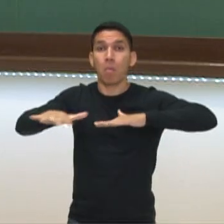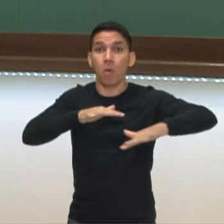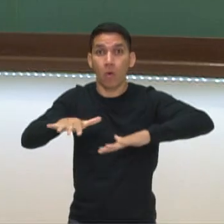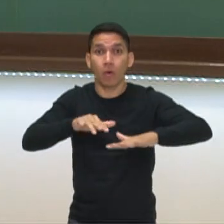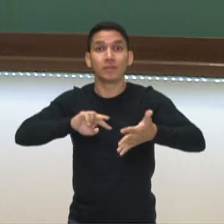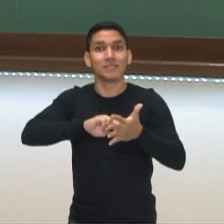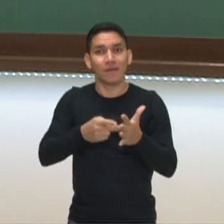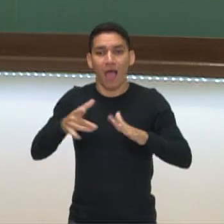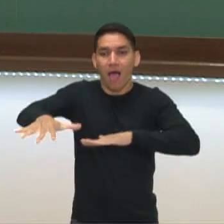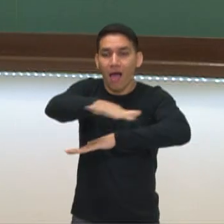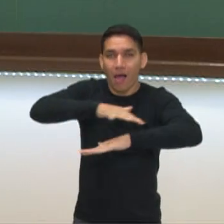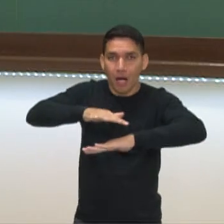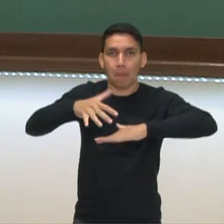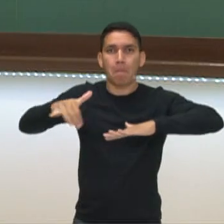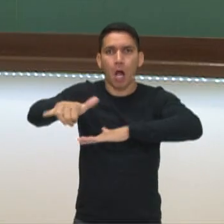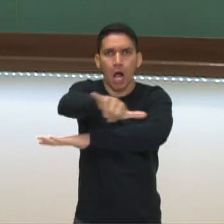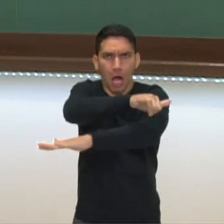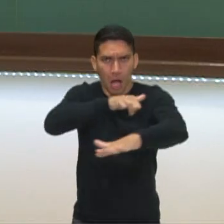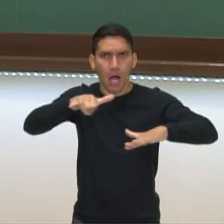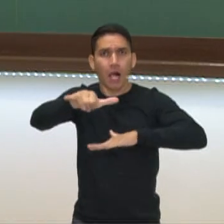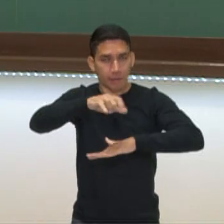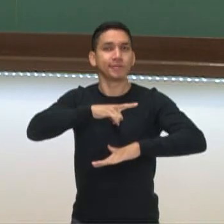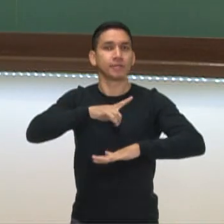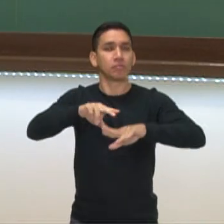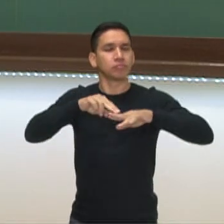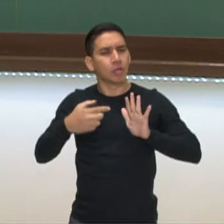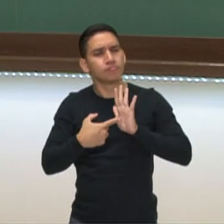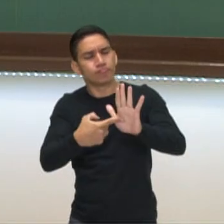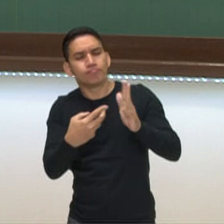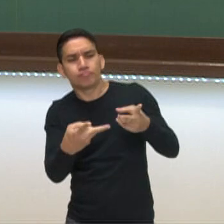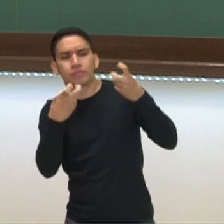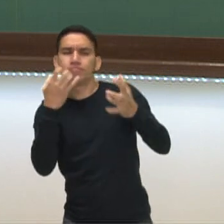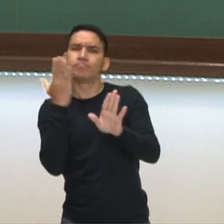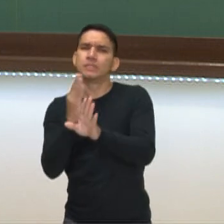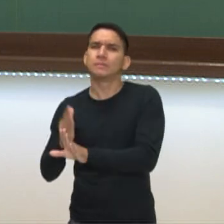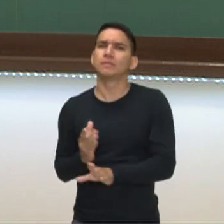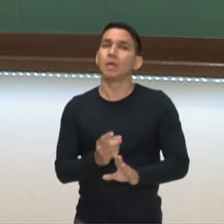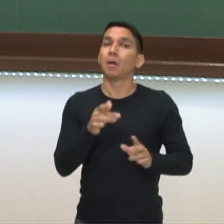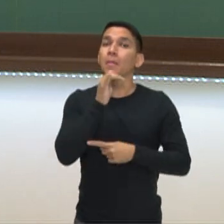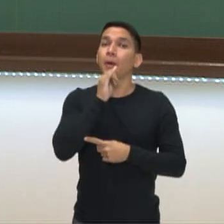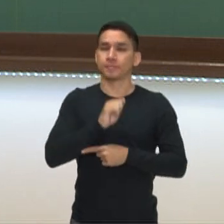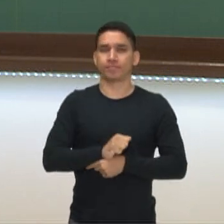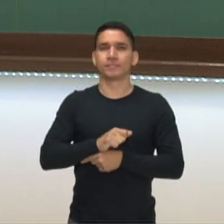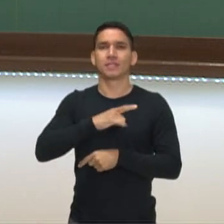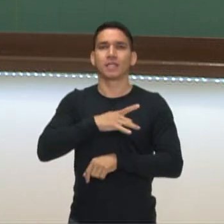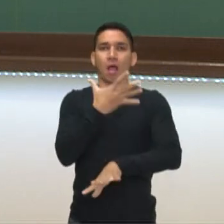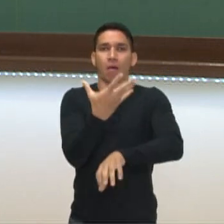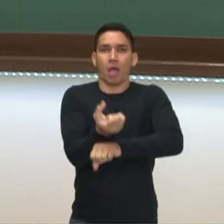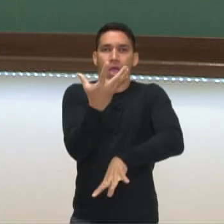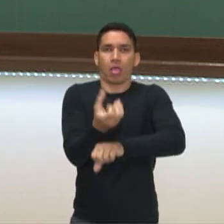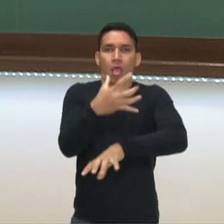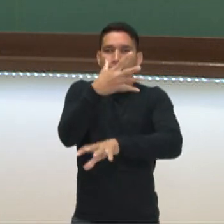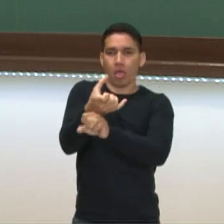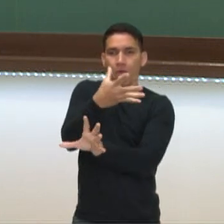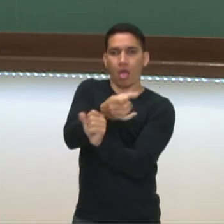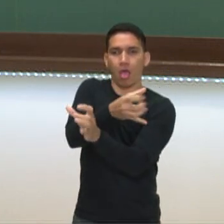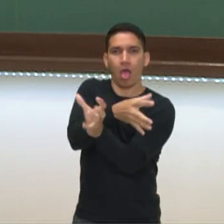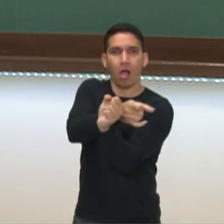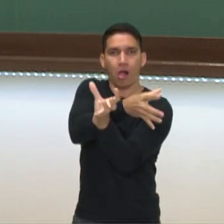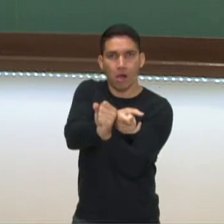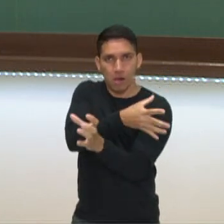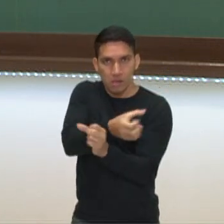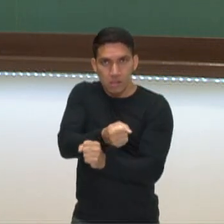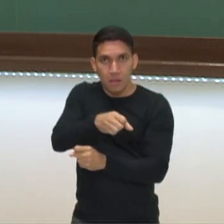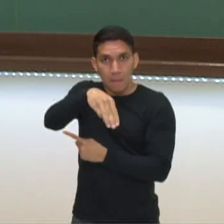movimento. E alguns efeitos aparecem, como, por exemplo, o magnetismo, tá? O magnetismo ele aparece devido